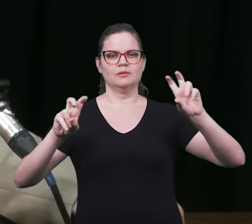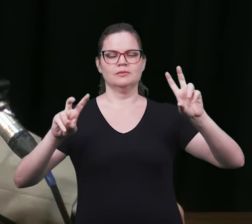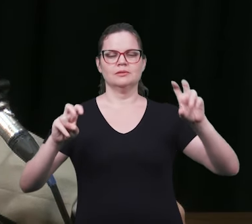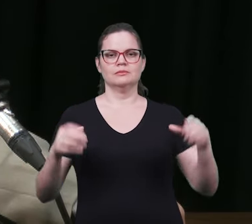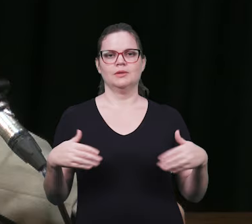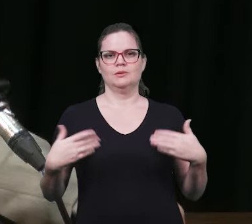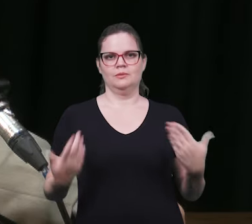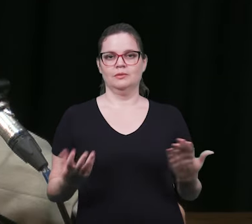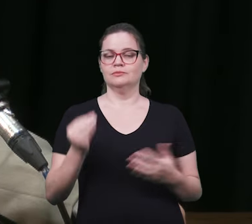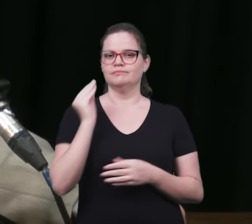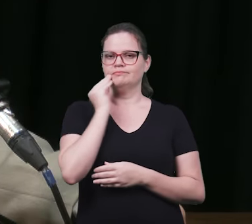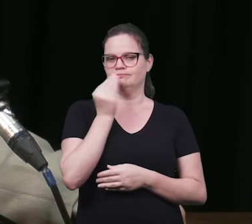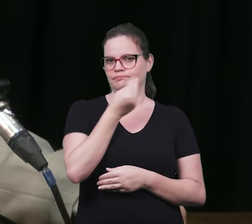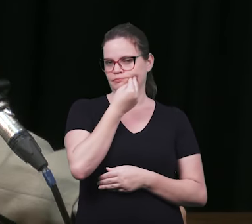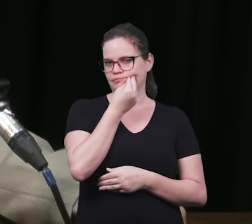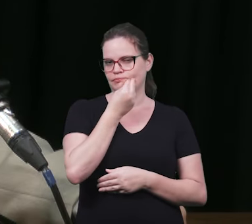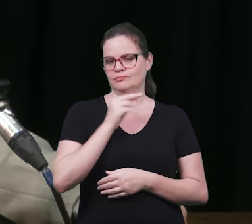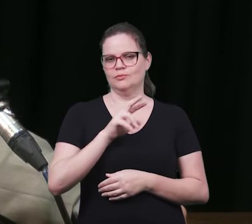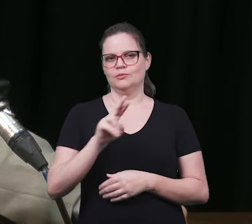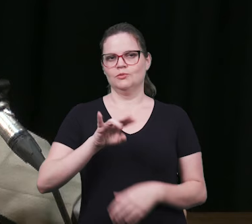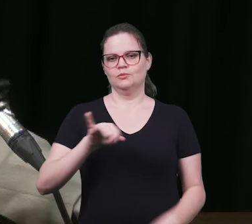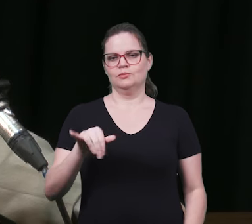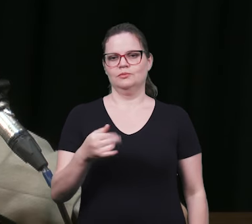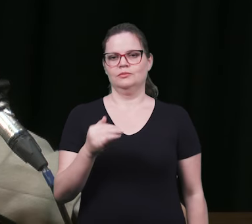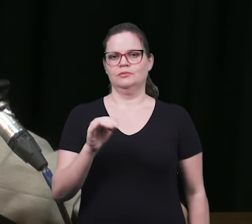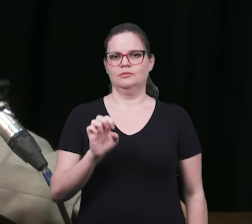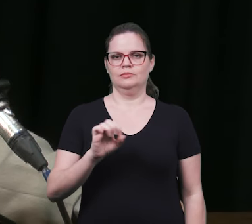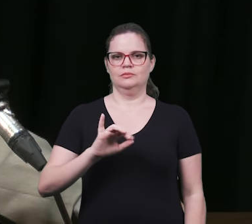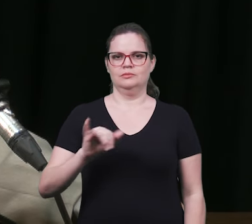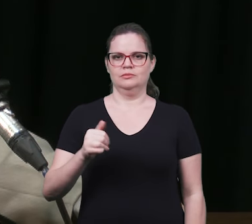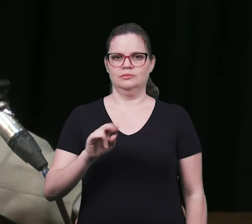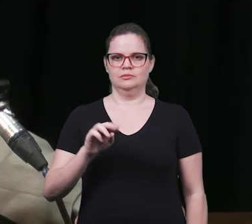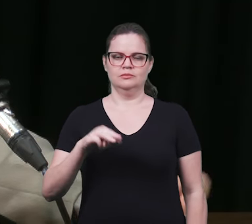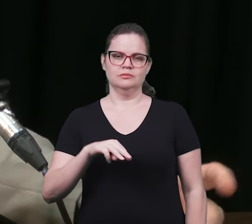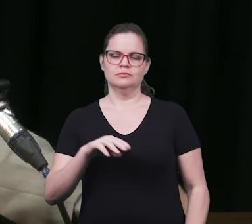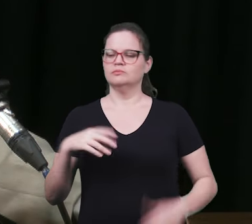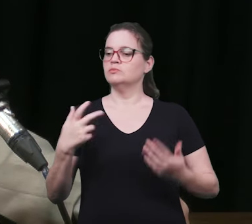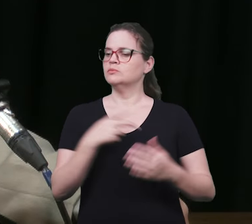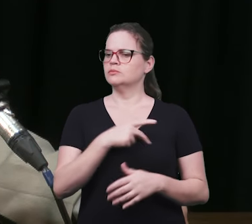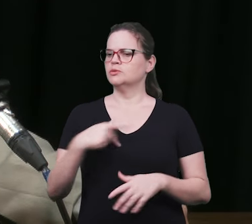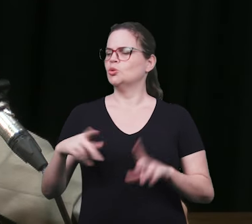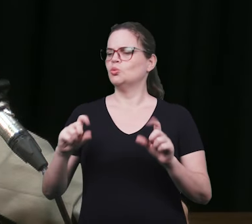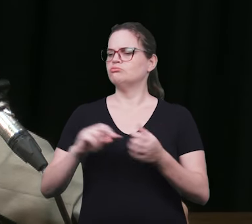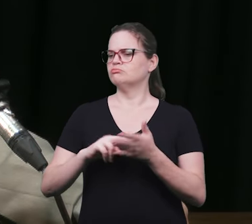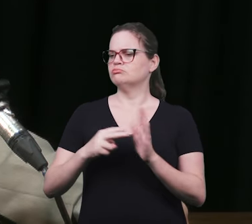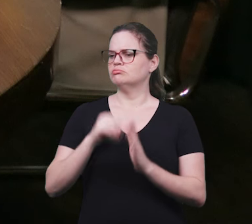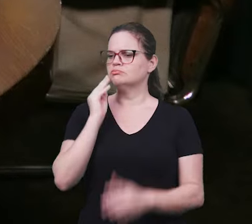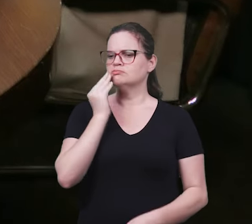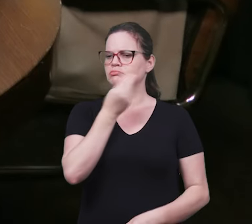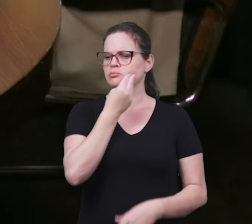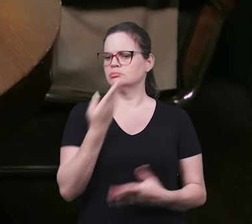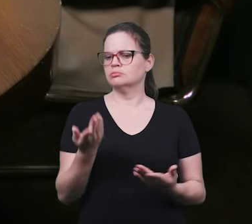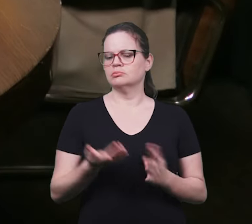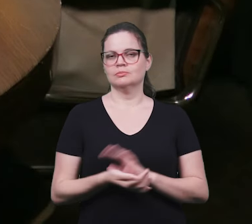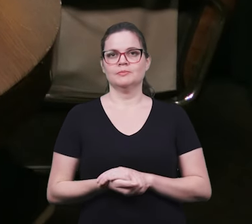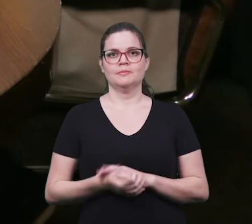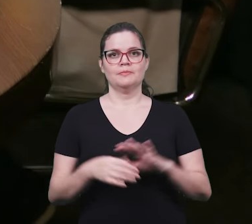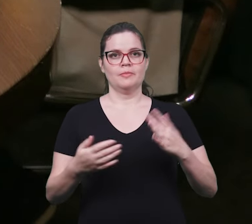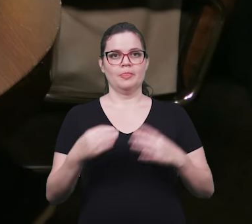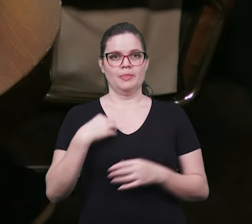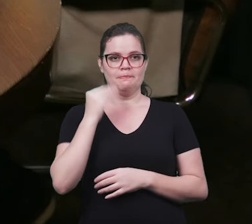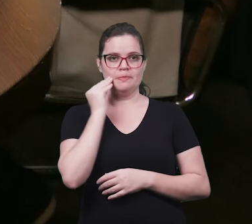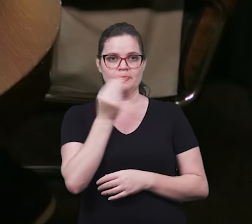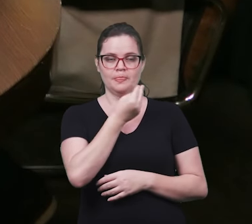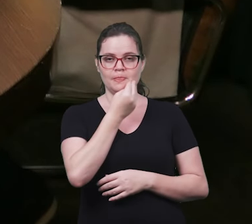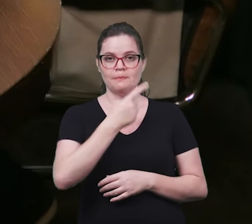desse programa é jejum. Pastor, para começarmos, o que é o jejum? Bom,